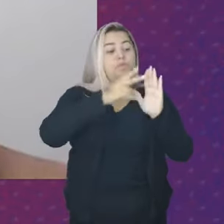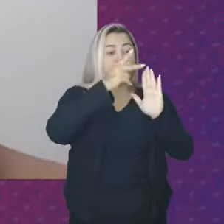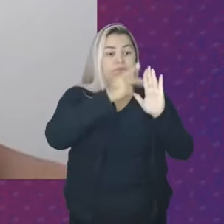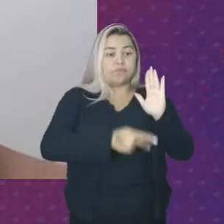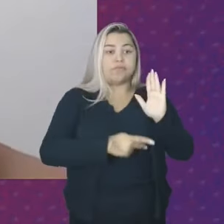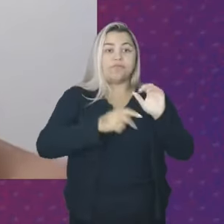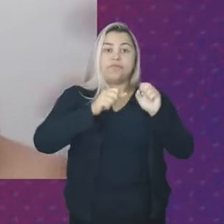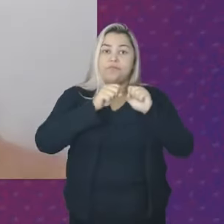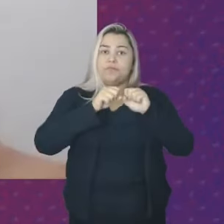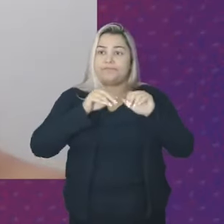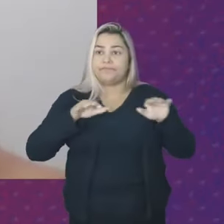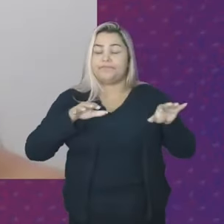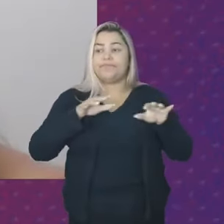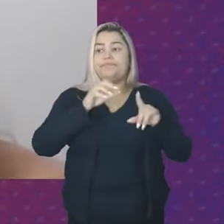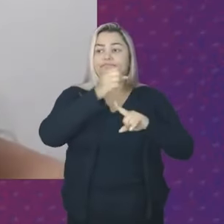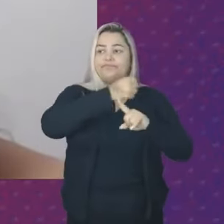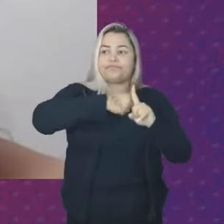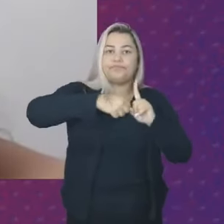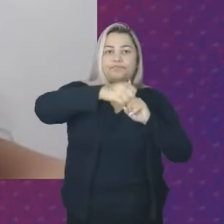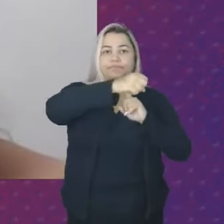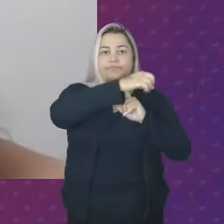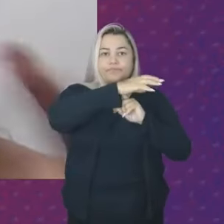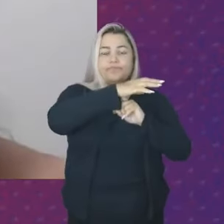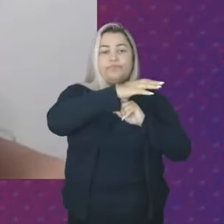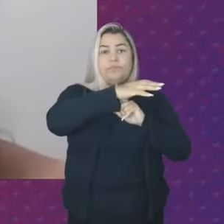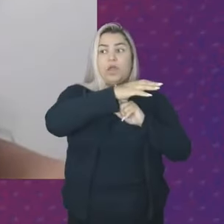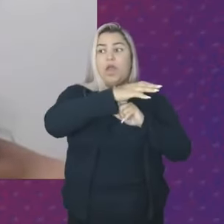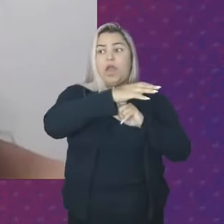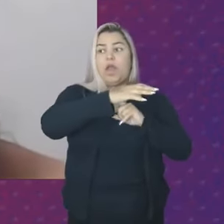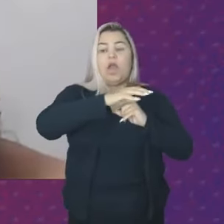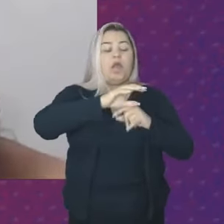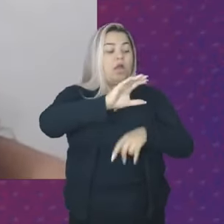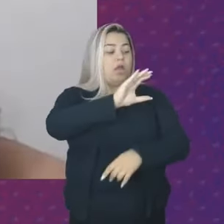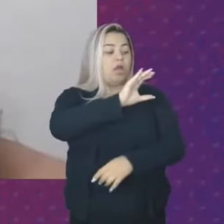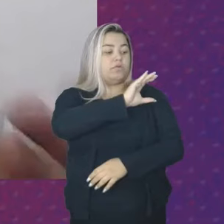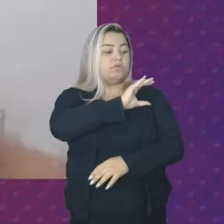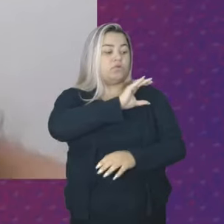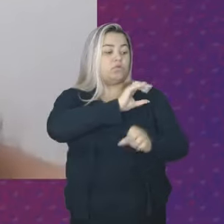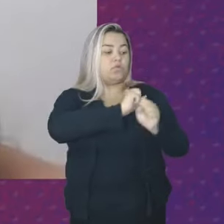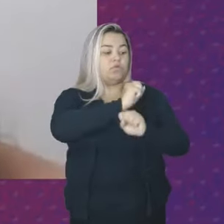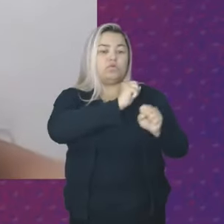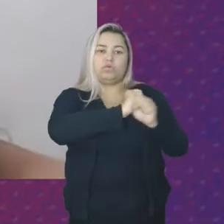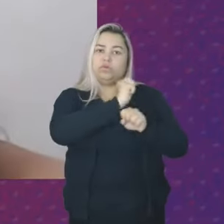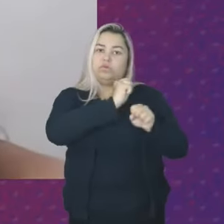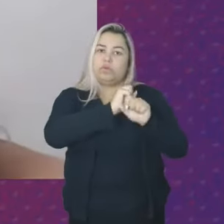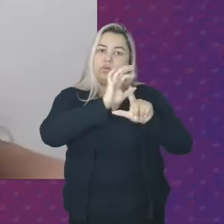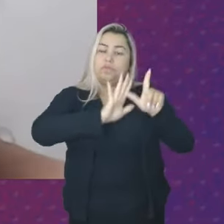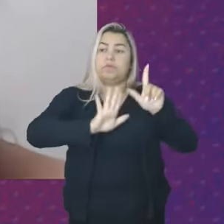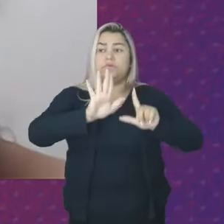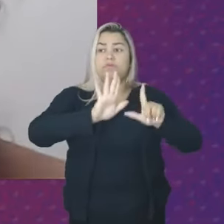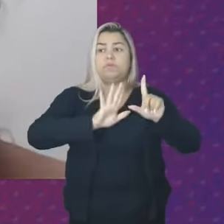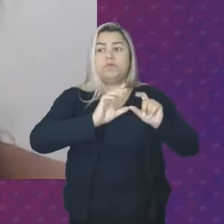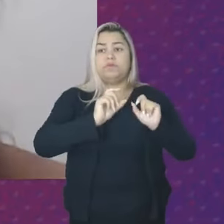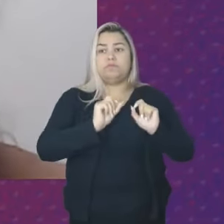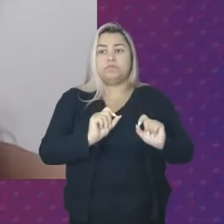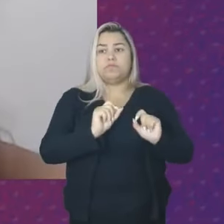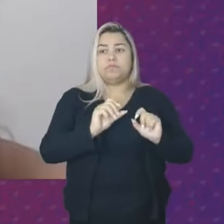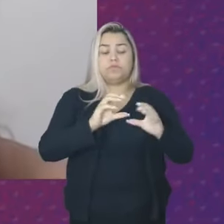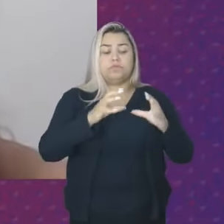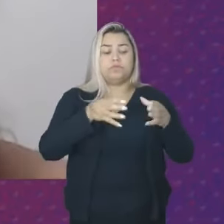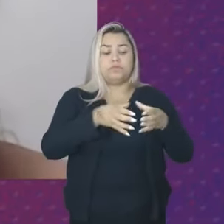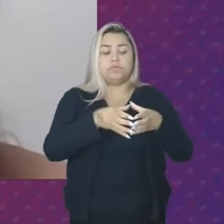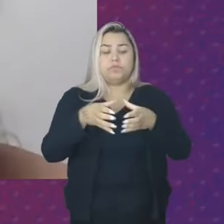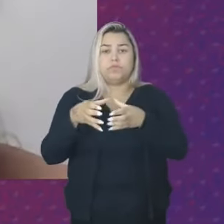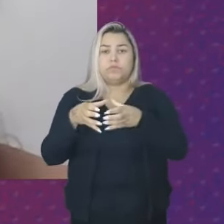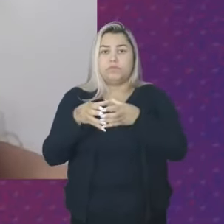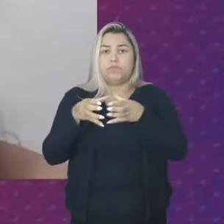para a sociedade a construção dessa plataforma que foi constituída por essa